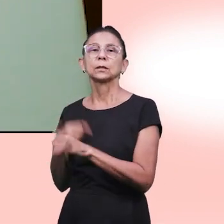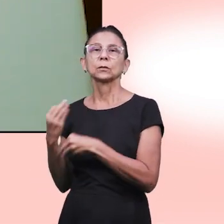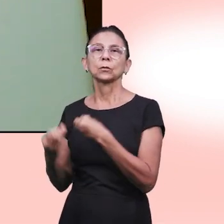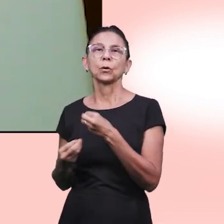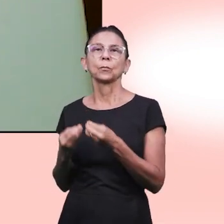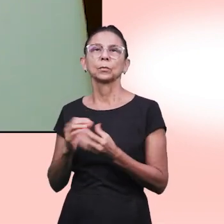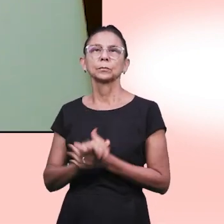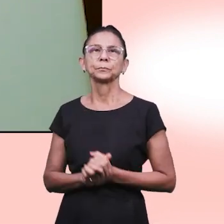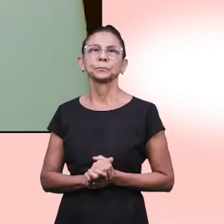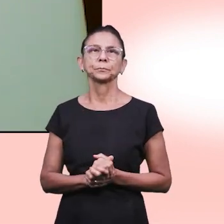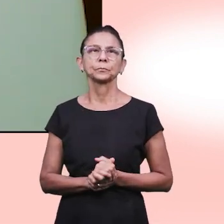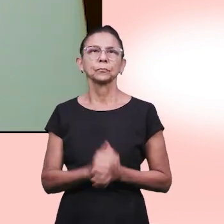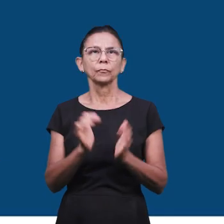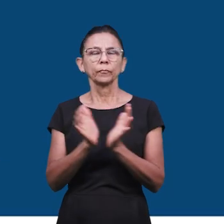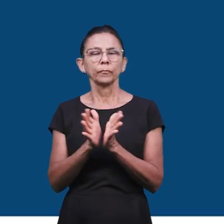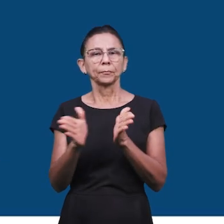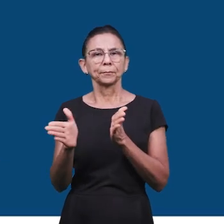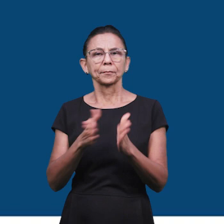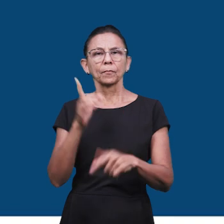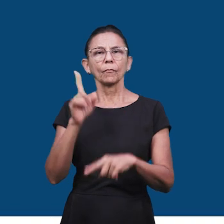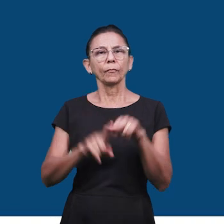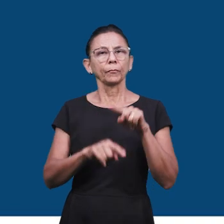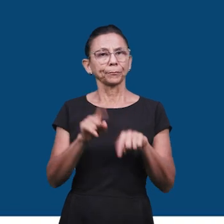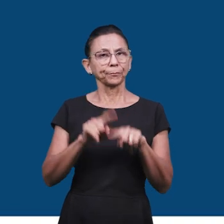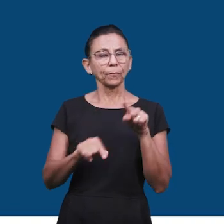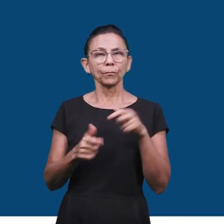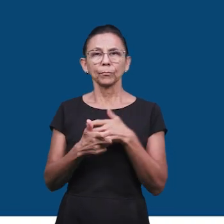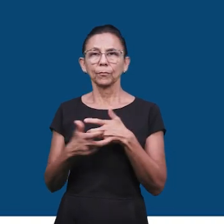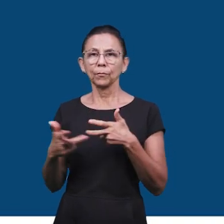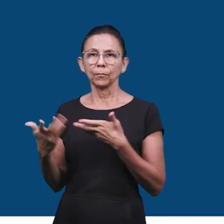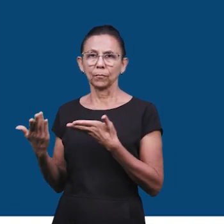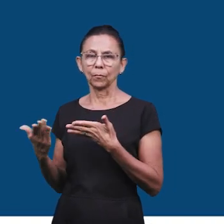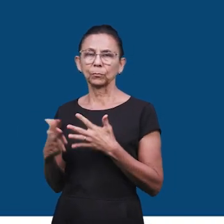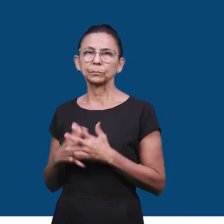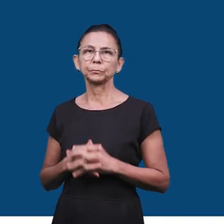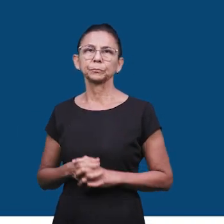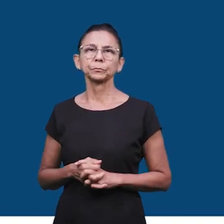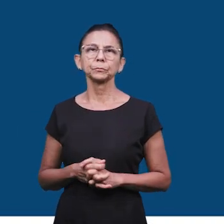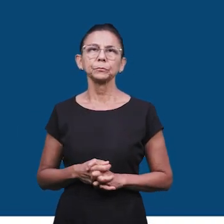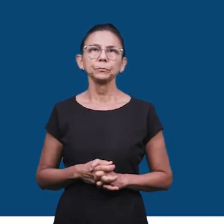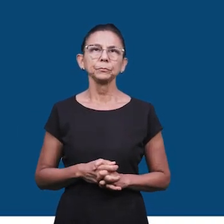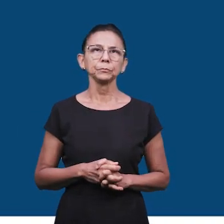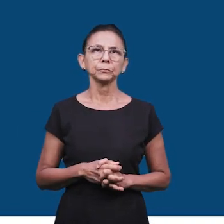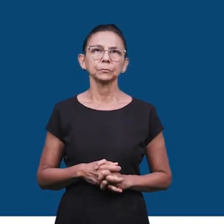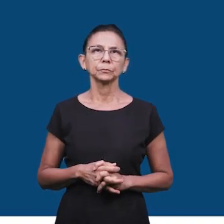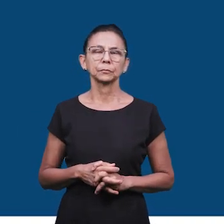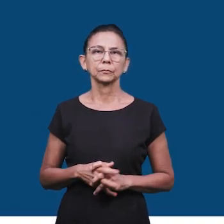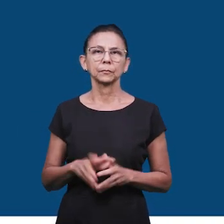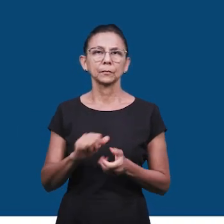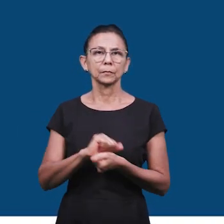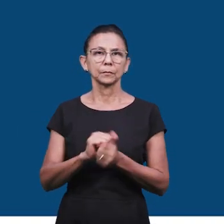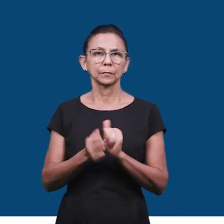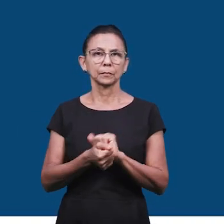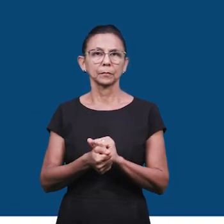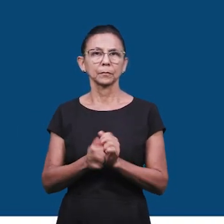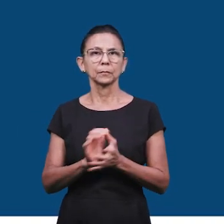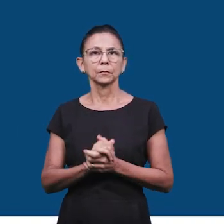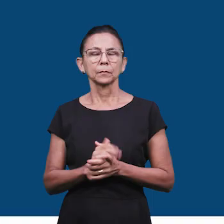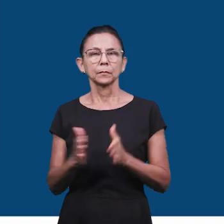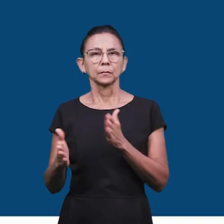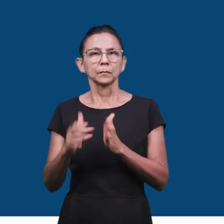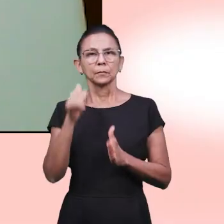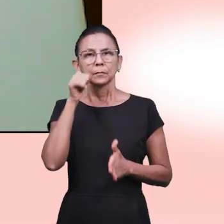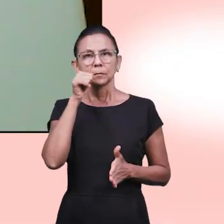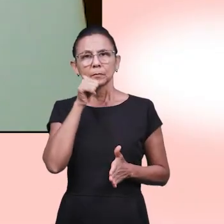idosos? Nós temos feito, equipe de acessibilidade, materiais adaptados. E aí, durante as